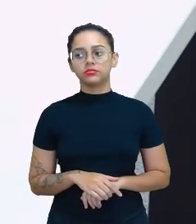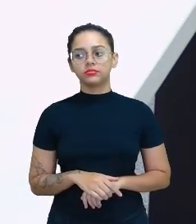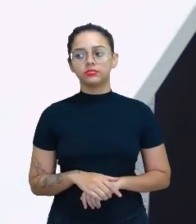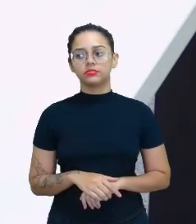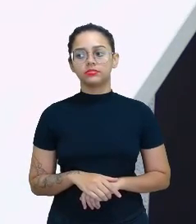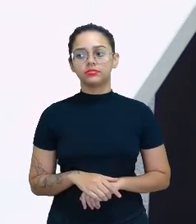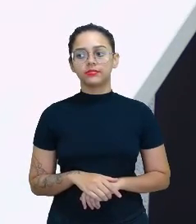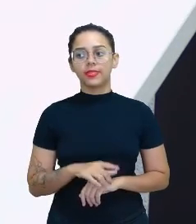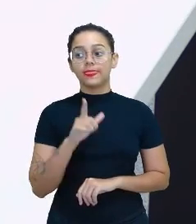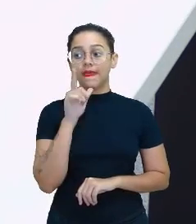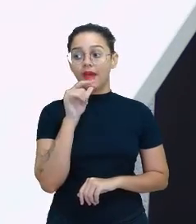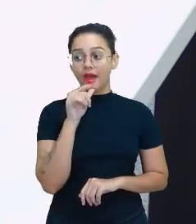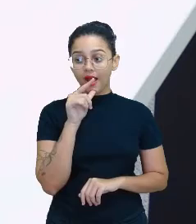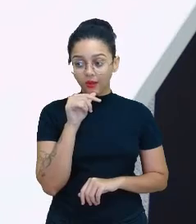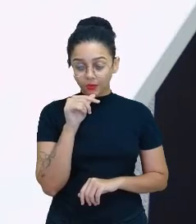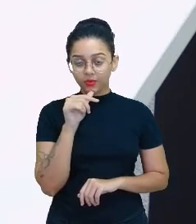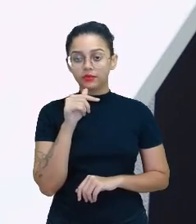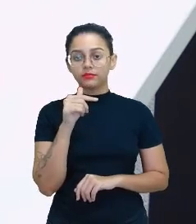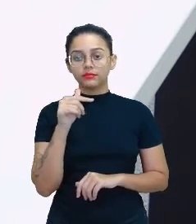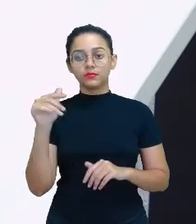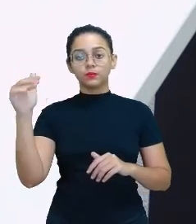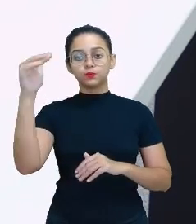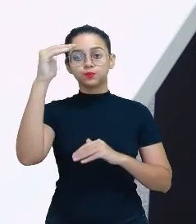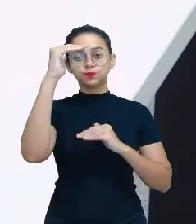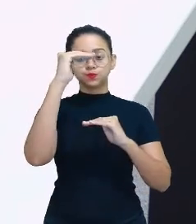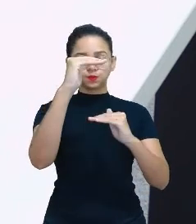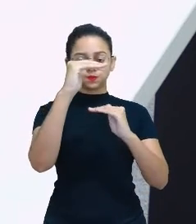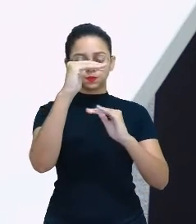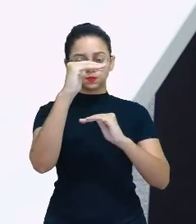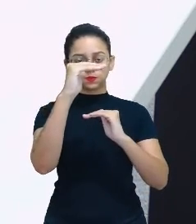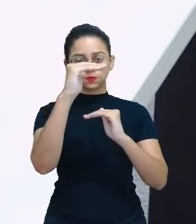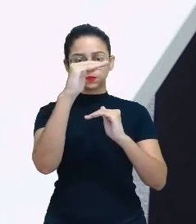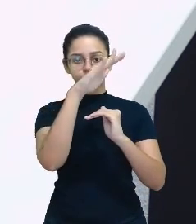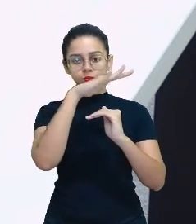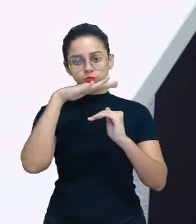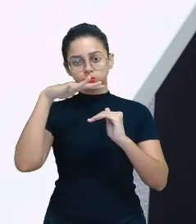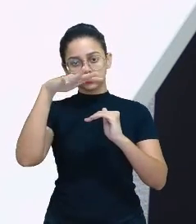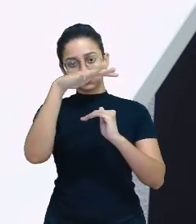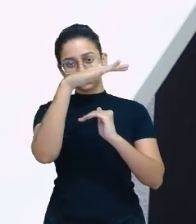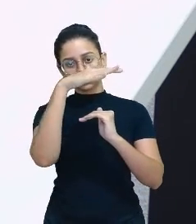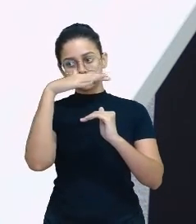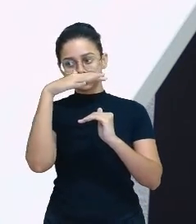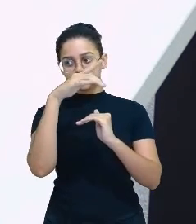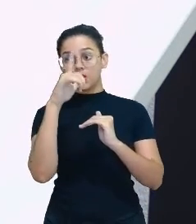a água ficou aqui em cima vocês estão vendo Repara bem água